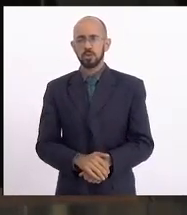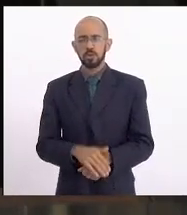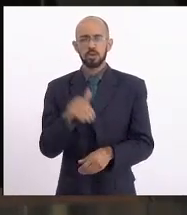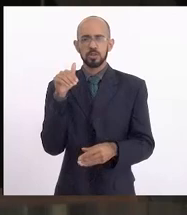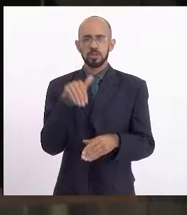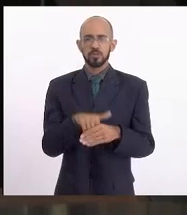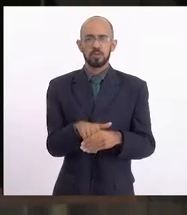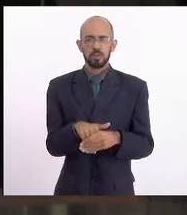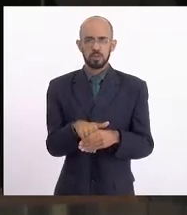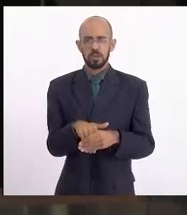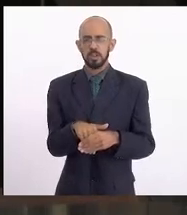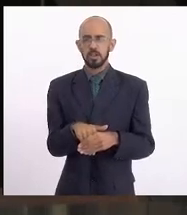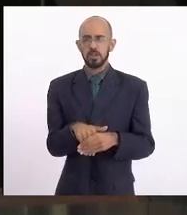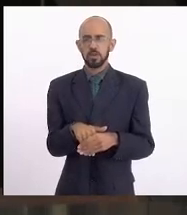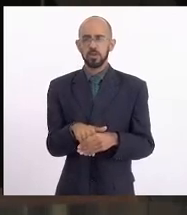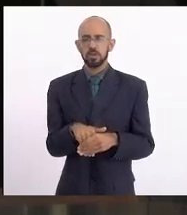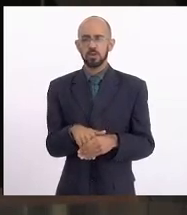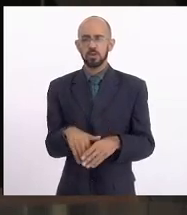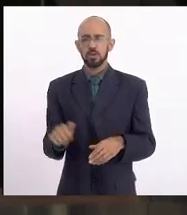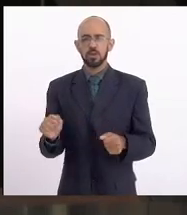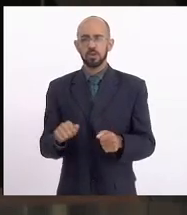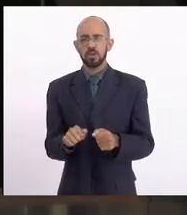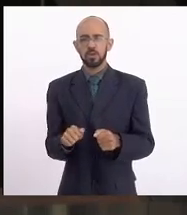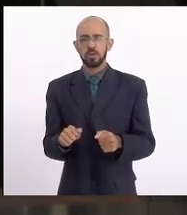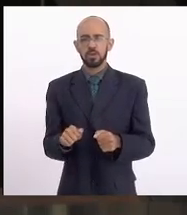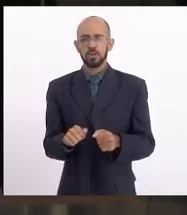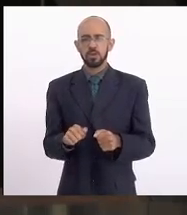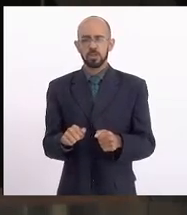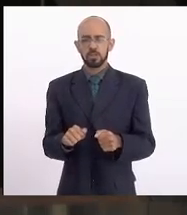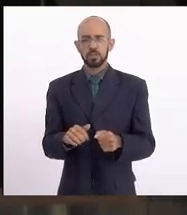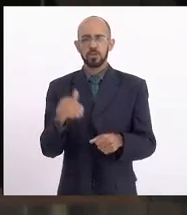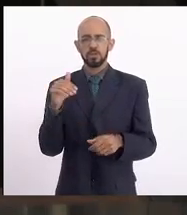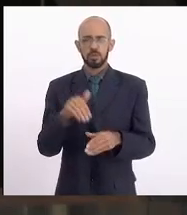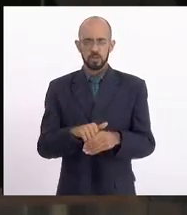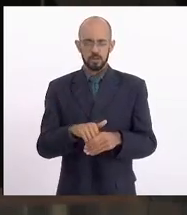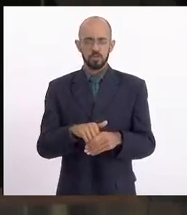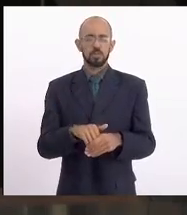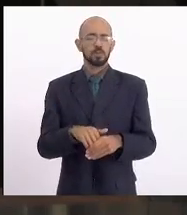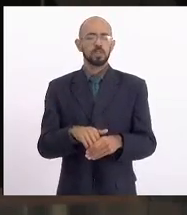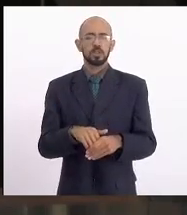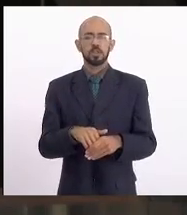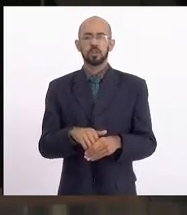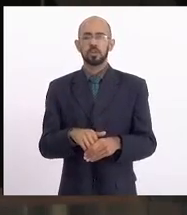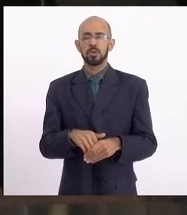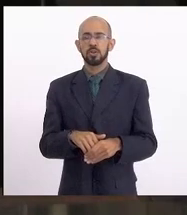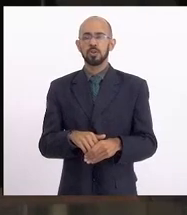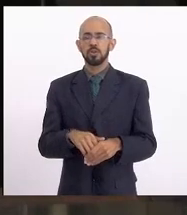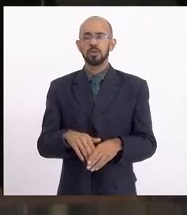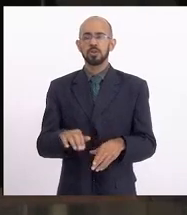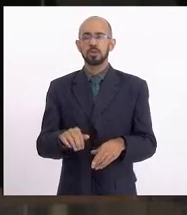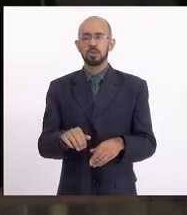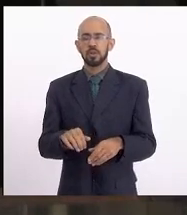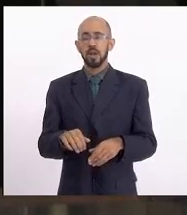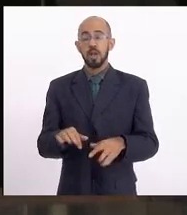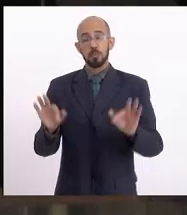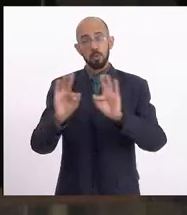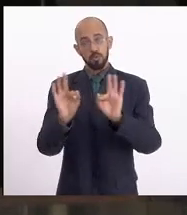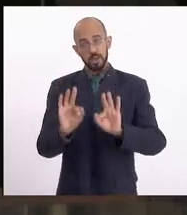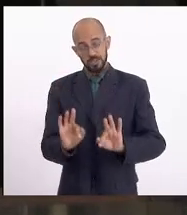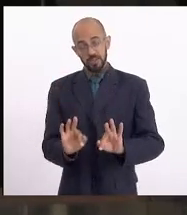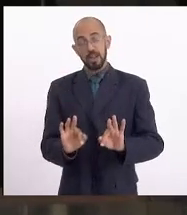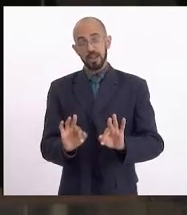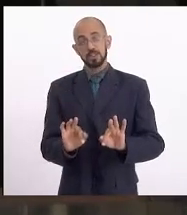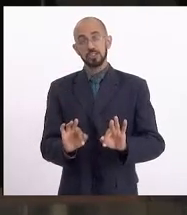votação logo depois do nosso debate. Felizmente, o resultado foi um